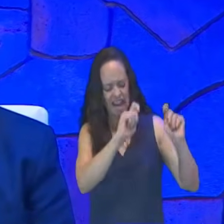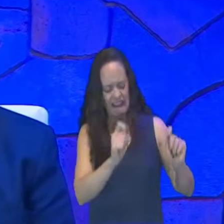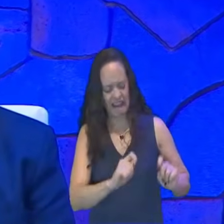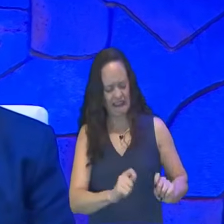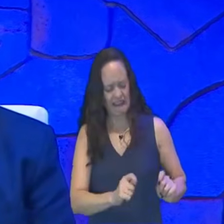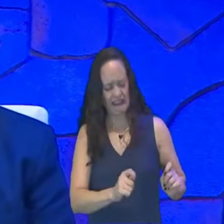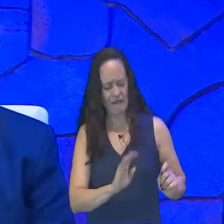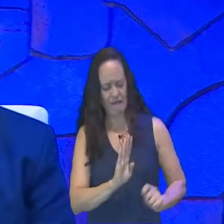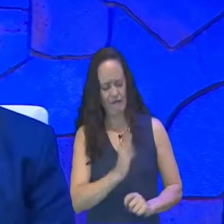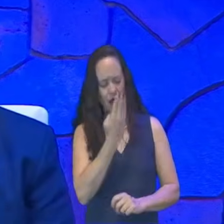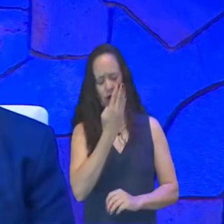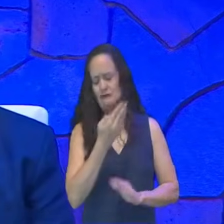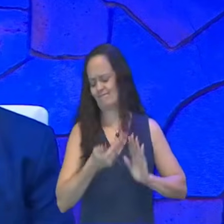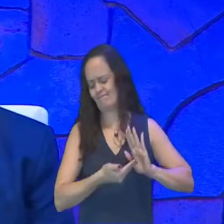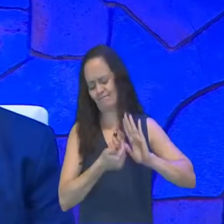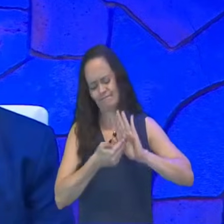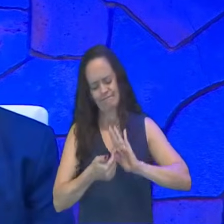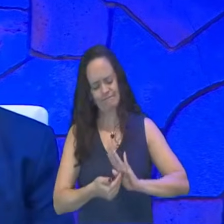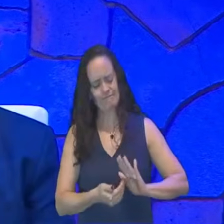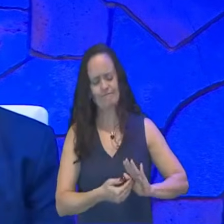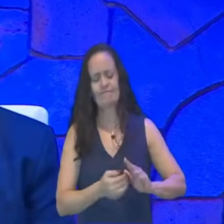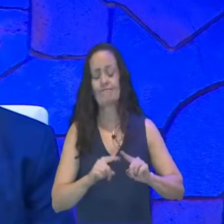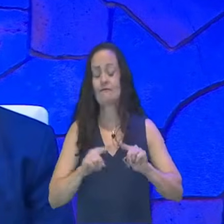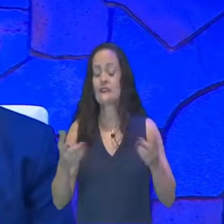deuses. E que hoje, ó Pai,